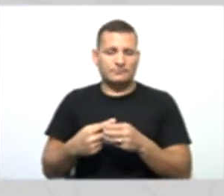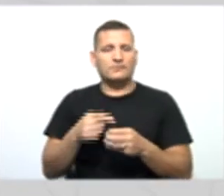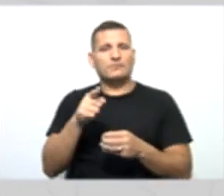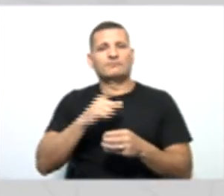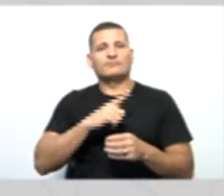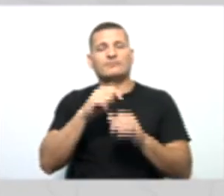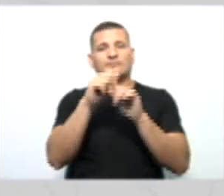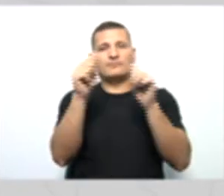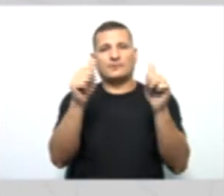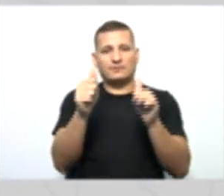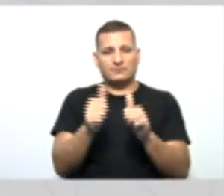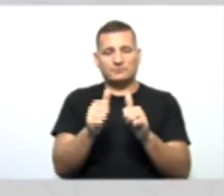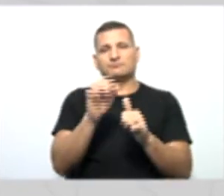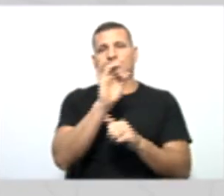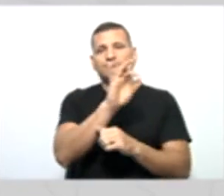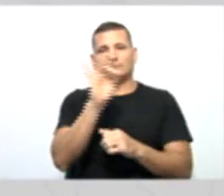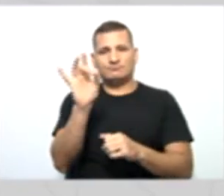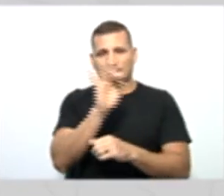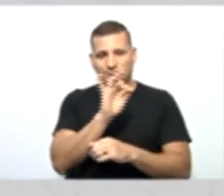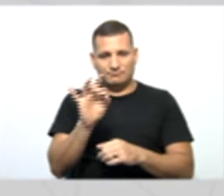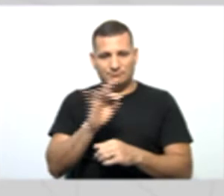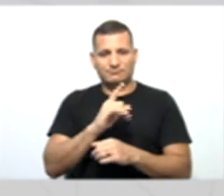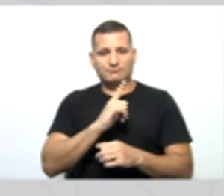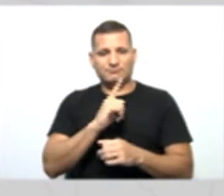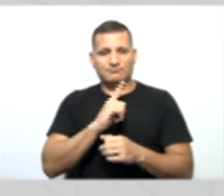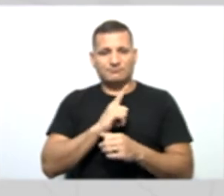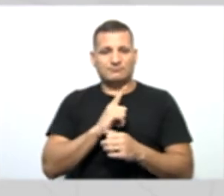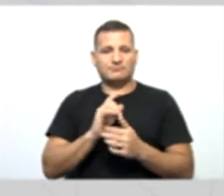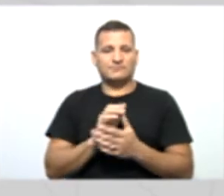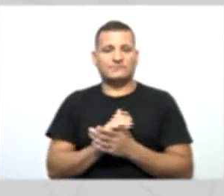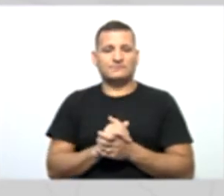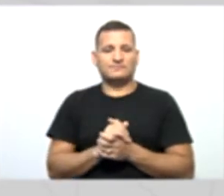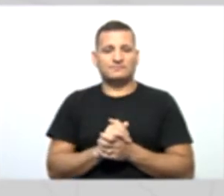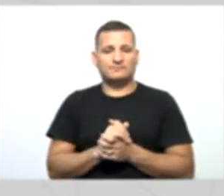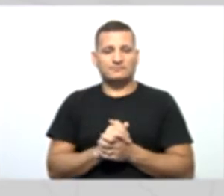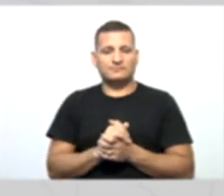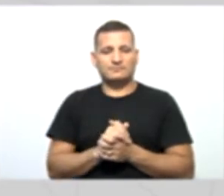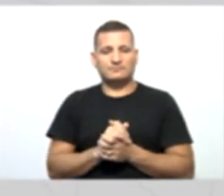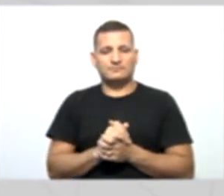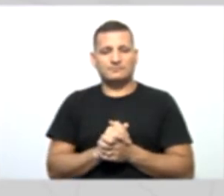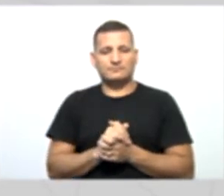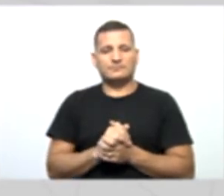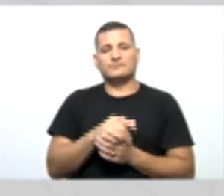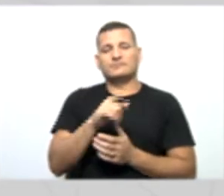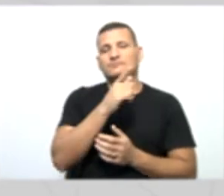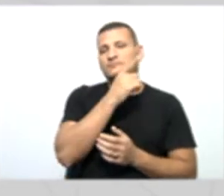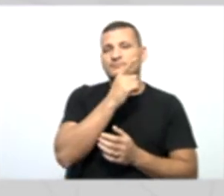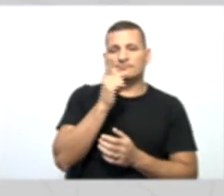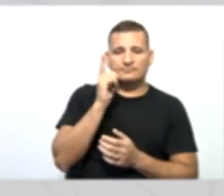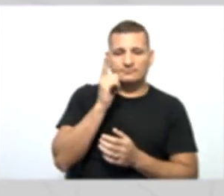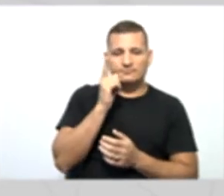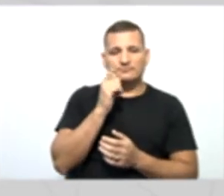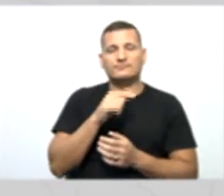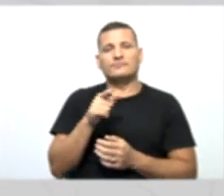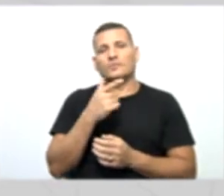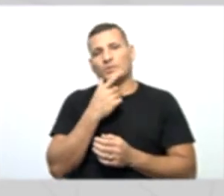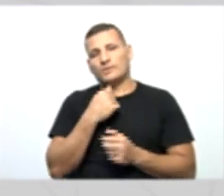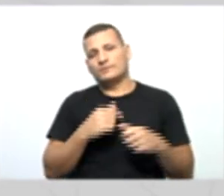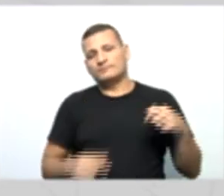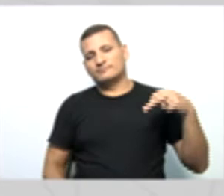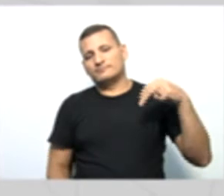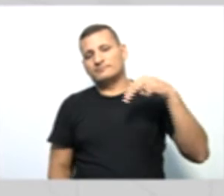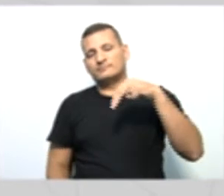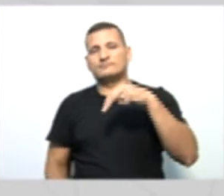essas imagens lindas, maravilhosas aqui, ó. É algo com repouso, lanche, tem um homenzinho caminhando,